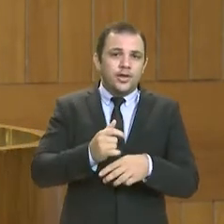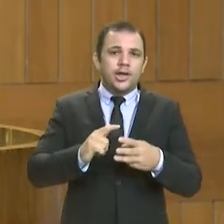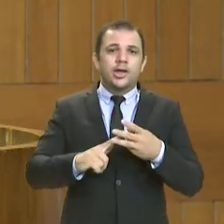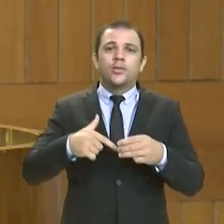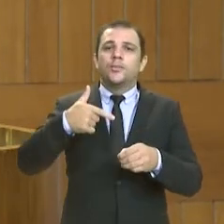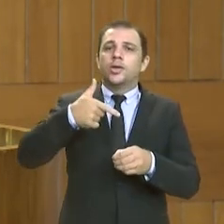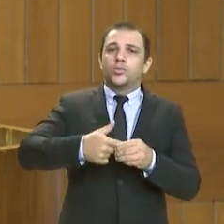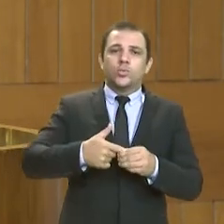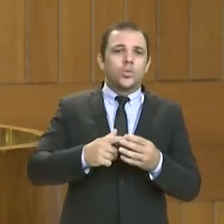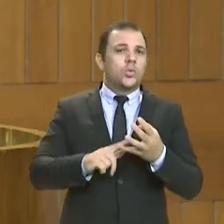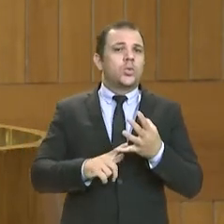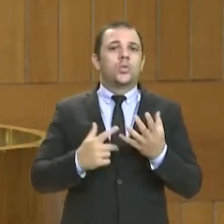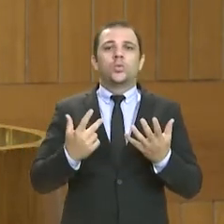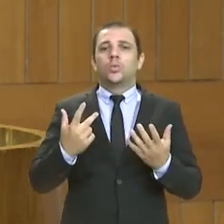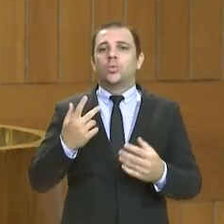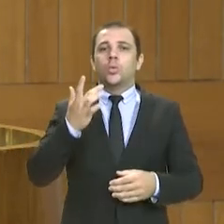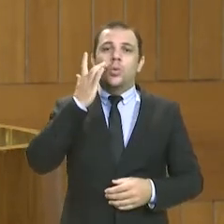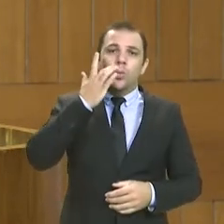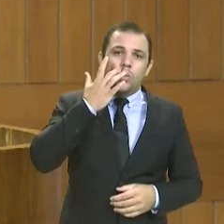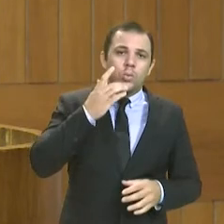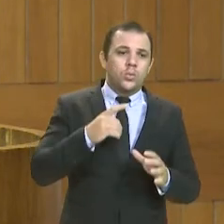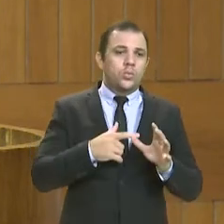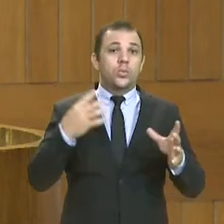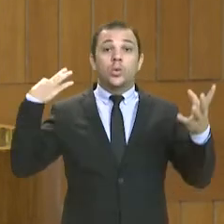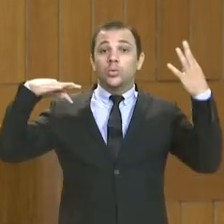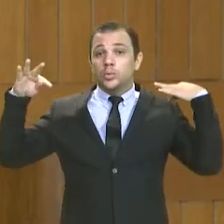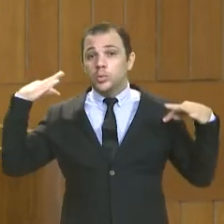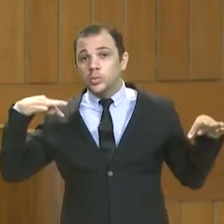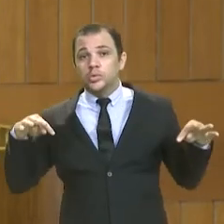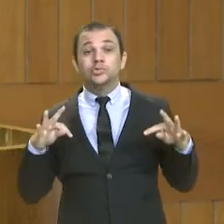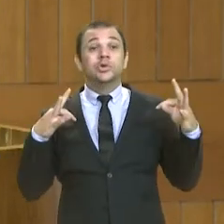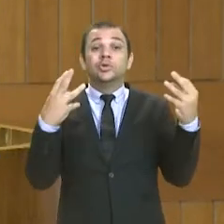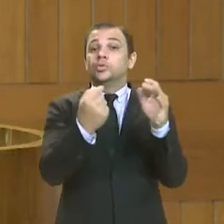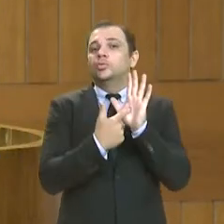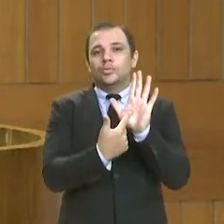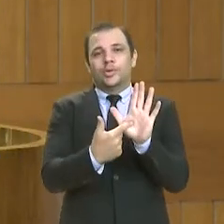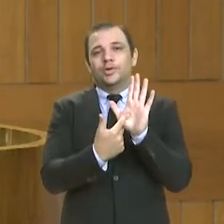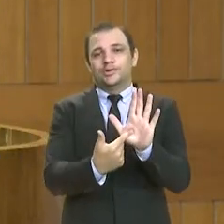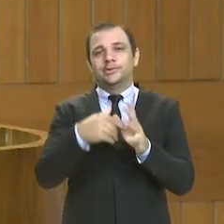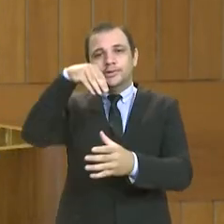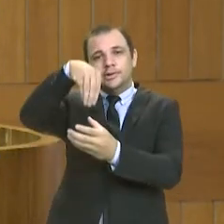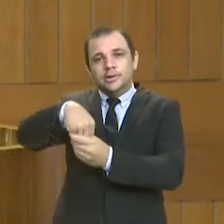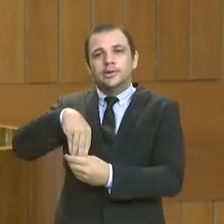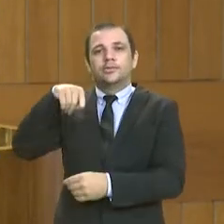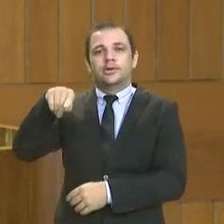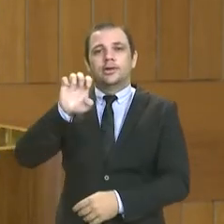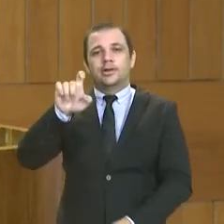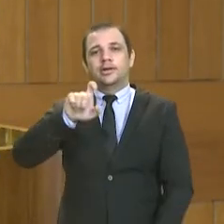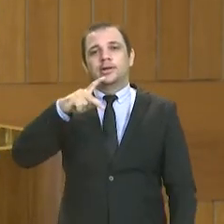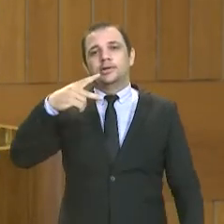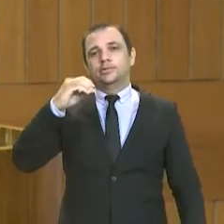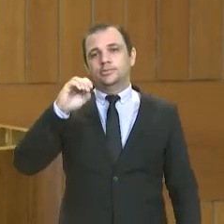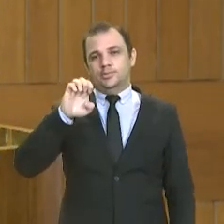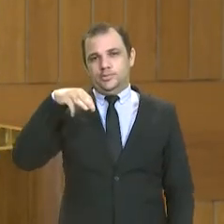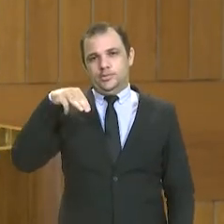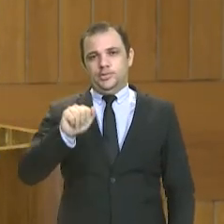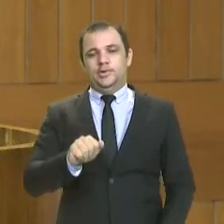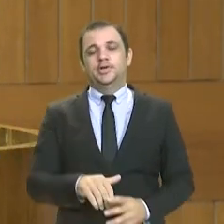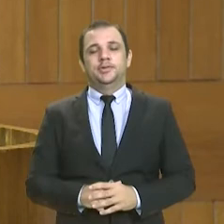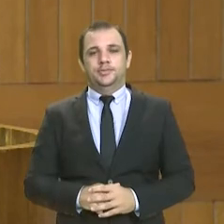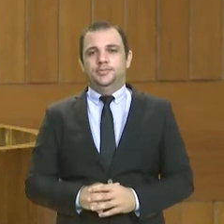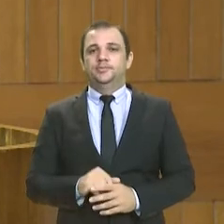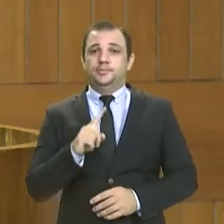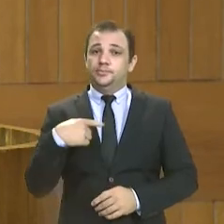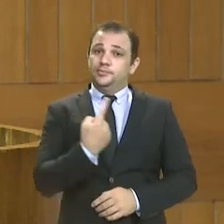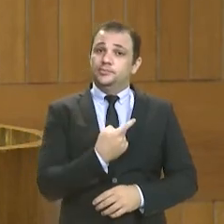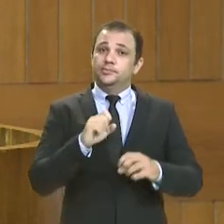e nesse momento, tudo é apresentado dentro da Expoema. Então, a gente sempre vem defendendo